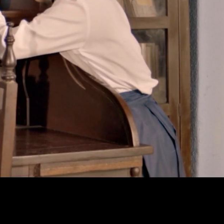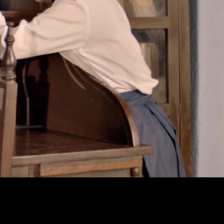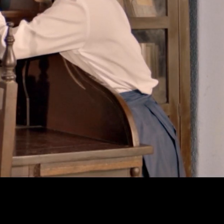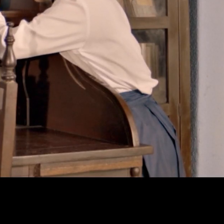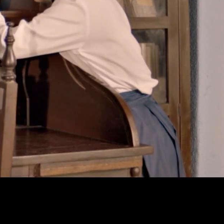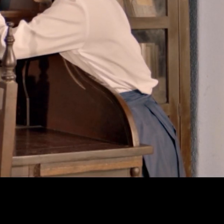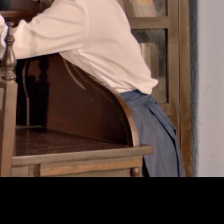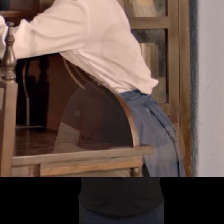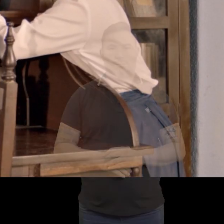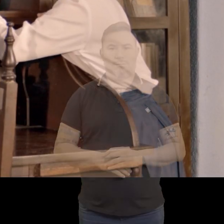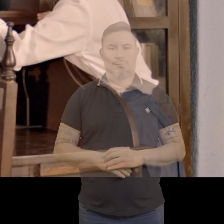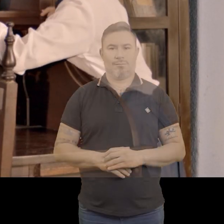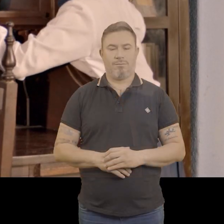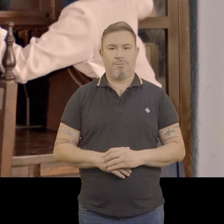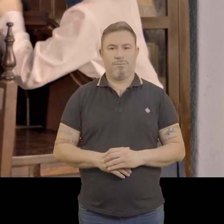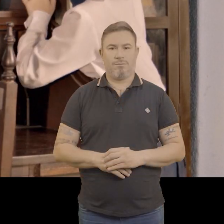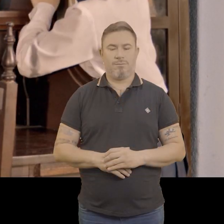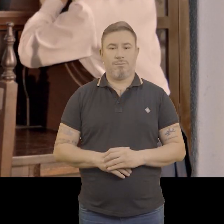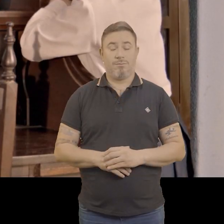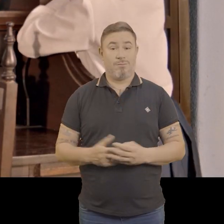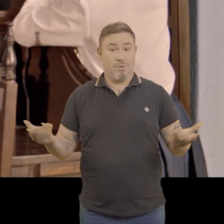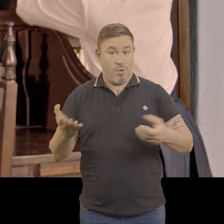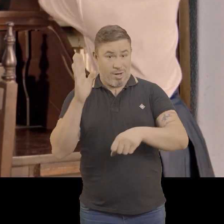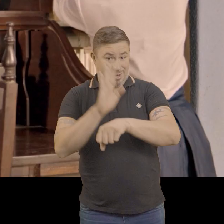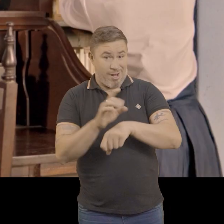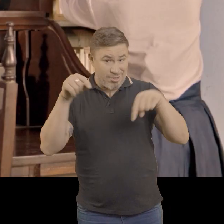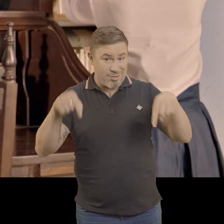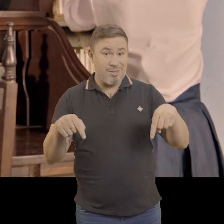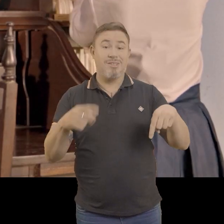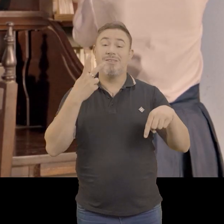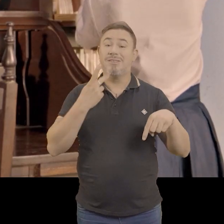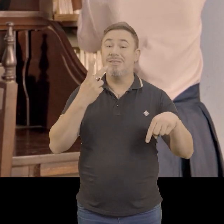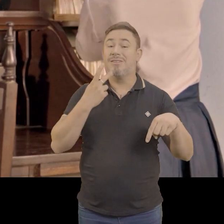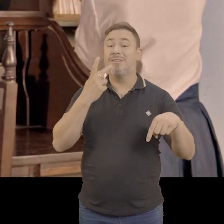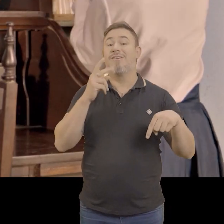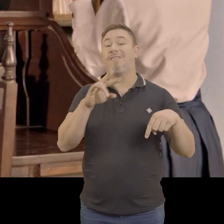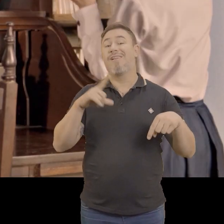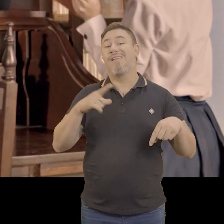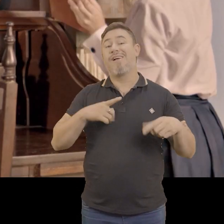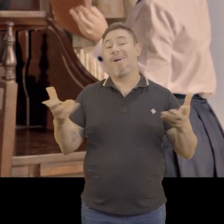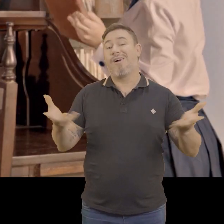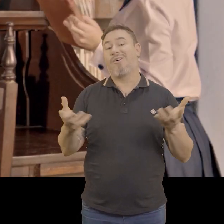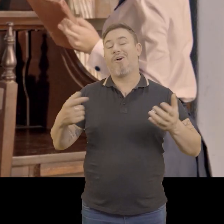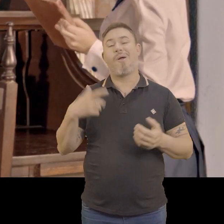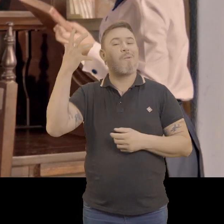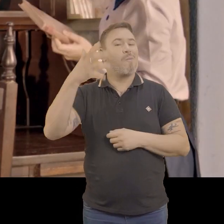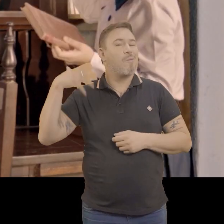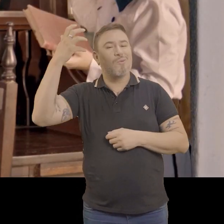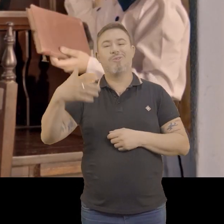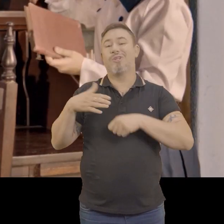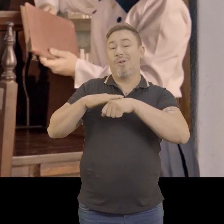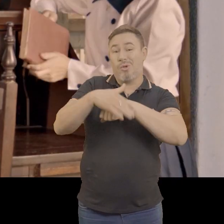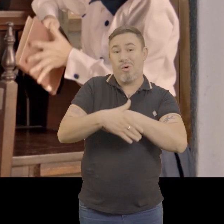Estamos de volta com o programa Horas da Tarde aqui na Ceará Rádio Clube. Ouviremos agora o chorinho Noite